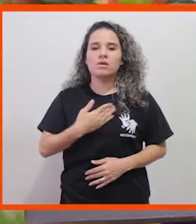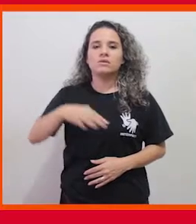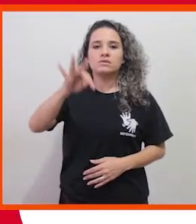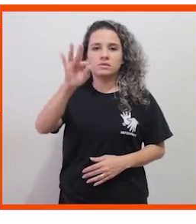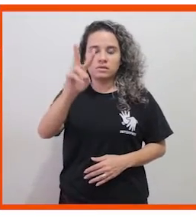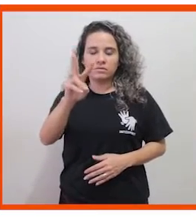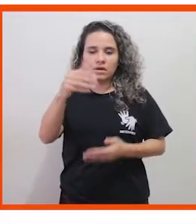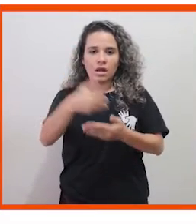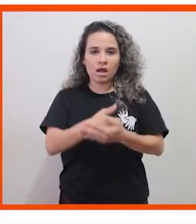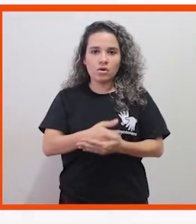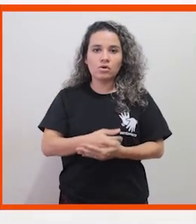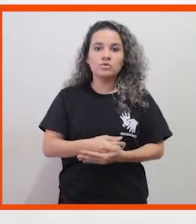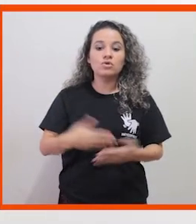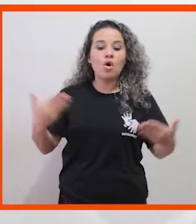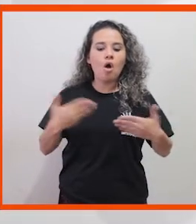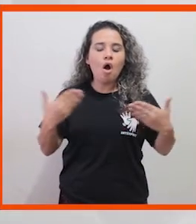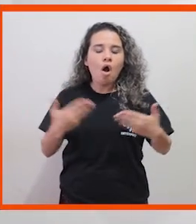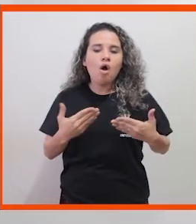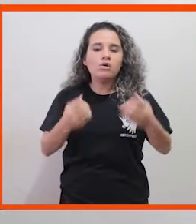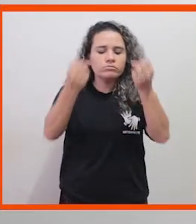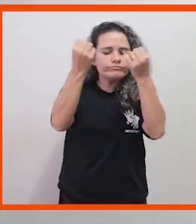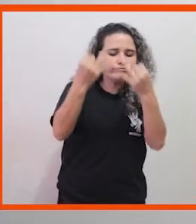ODS.